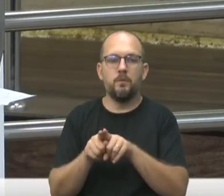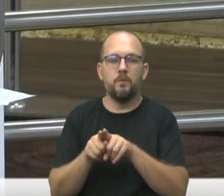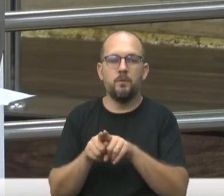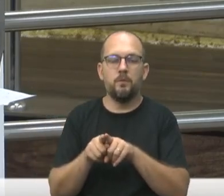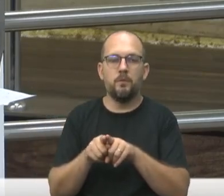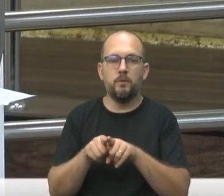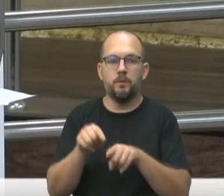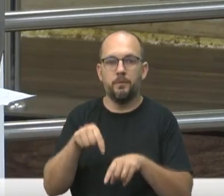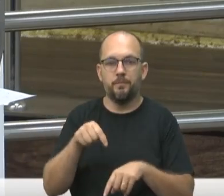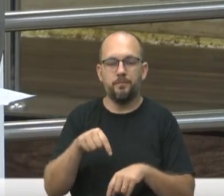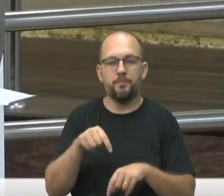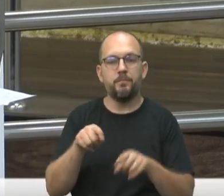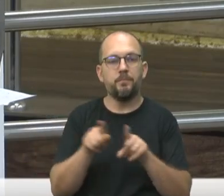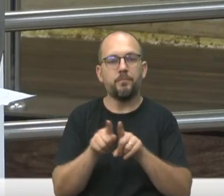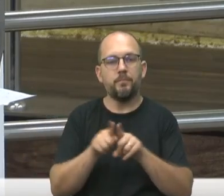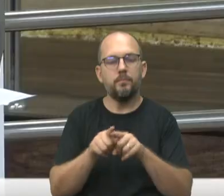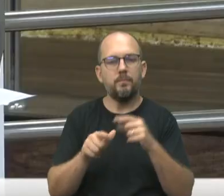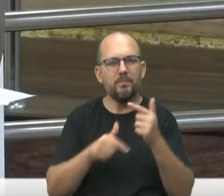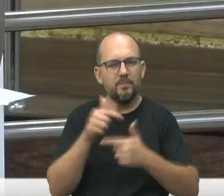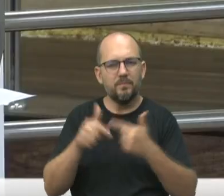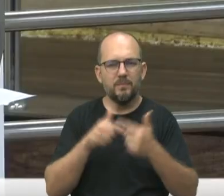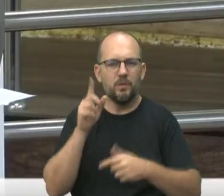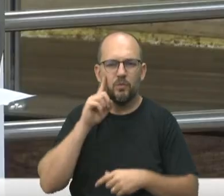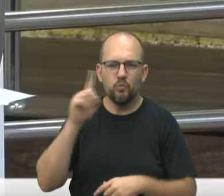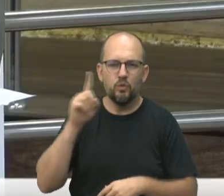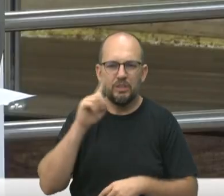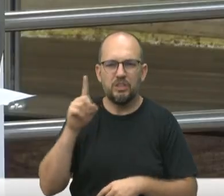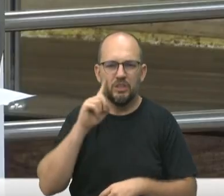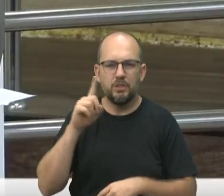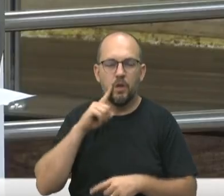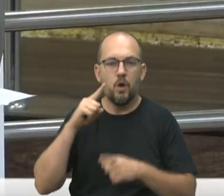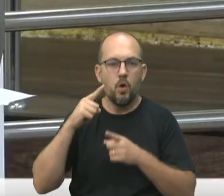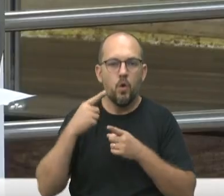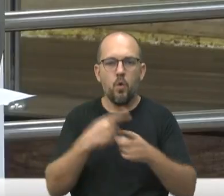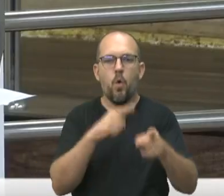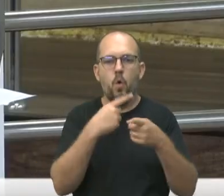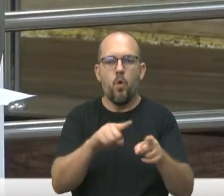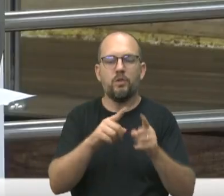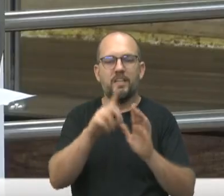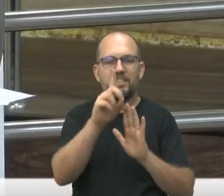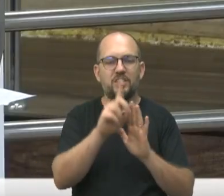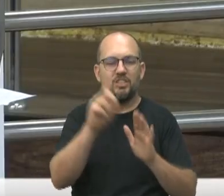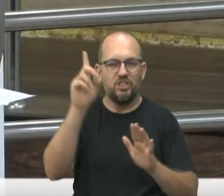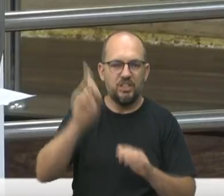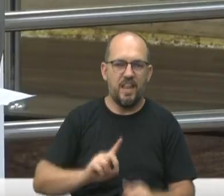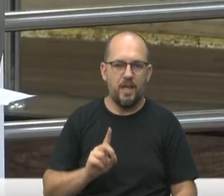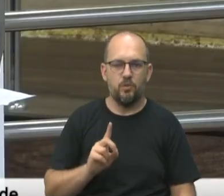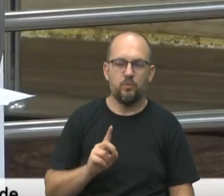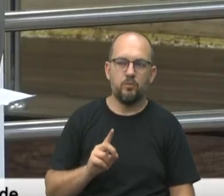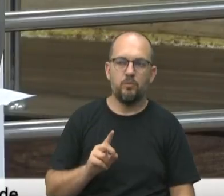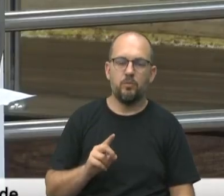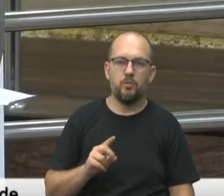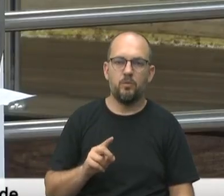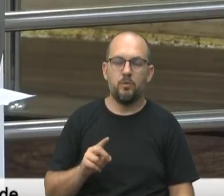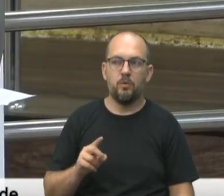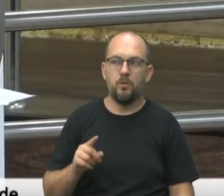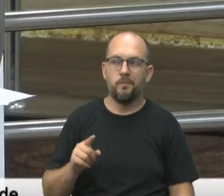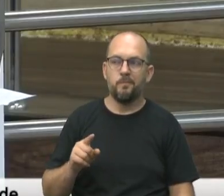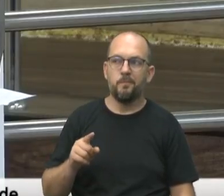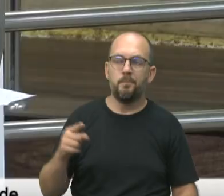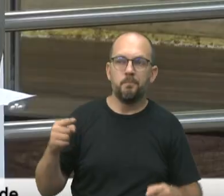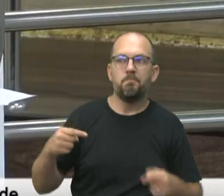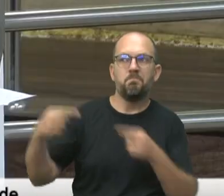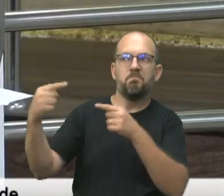no nosso, trabalhando dia e noite contra os nossos direitos, e a gente achar que contra isso o problema está